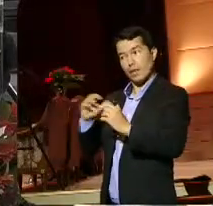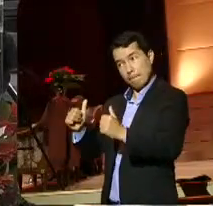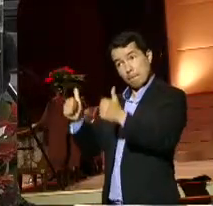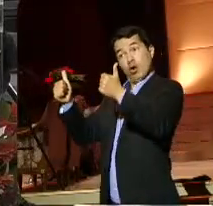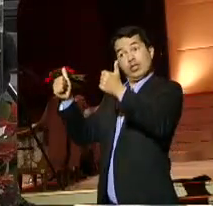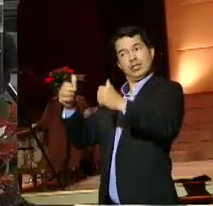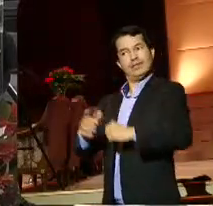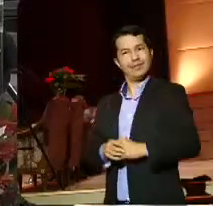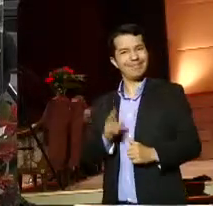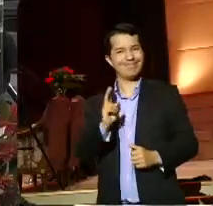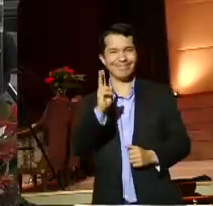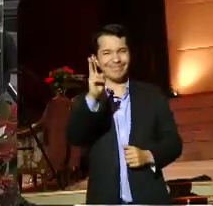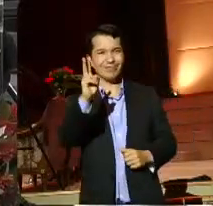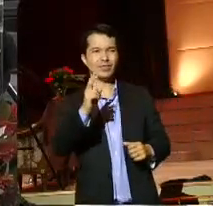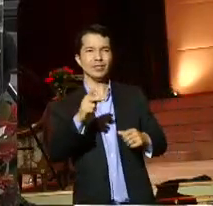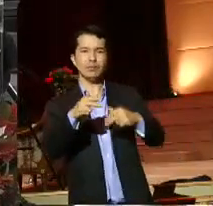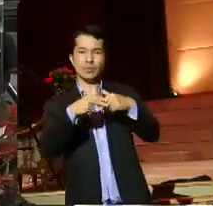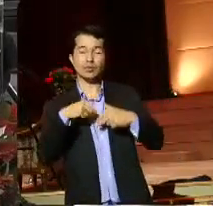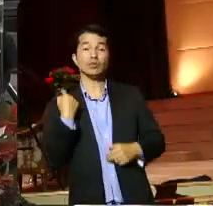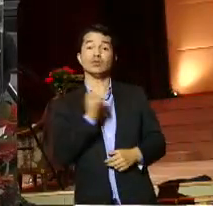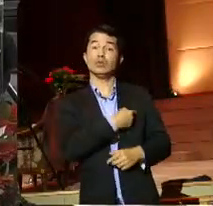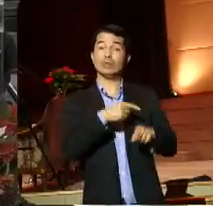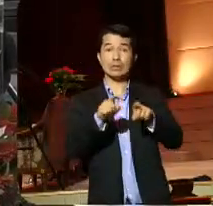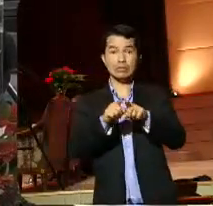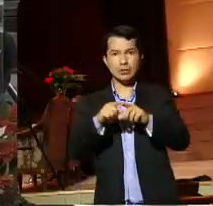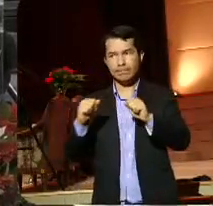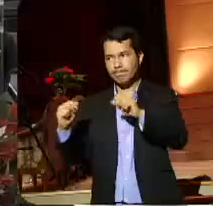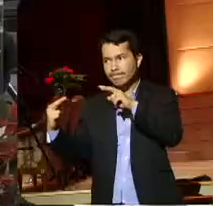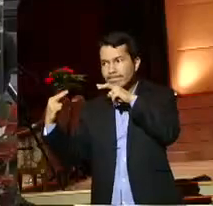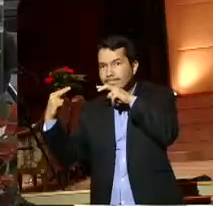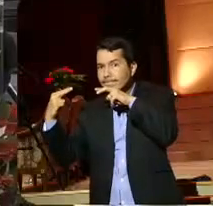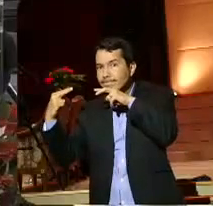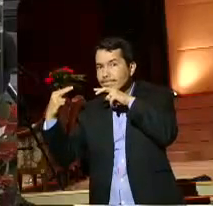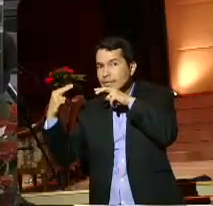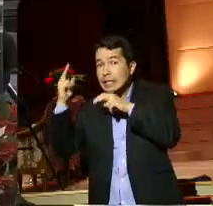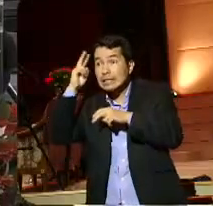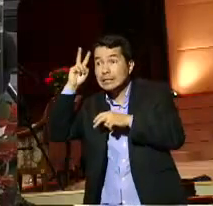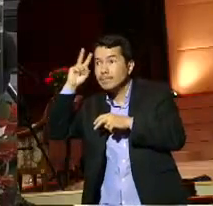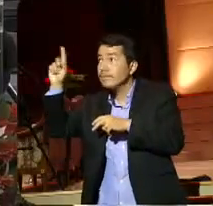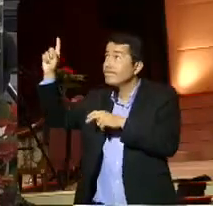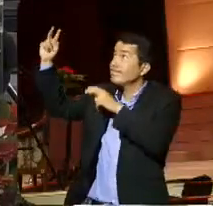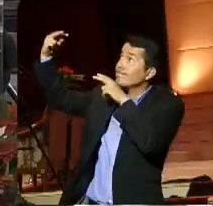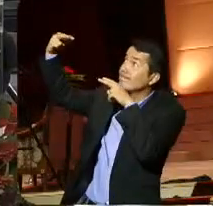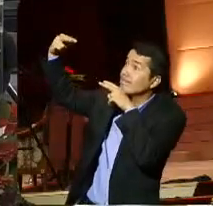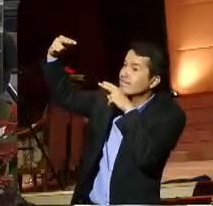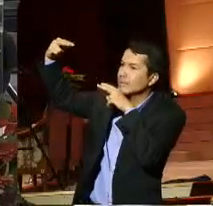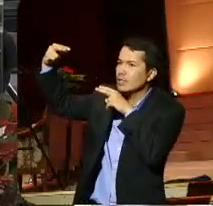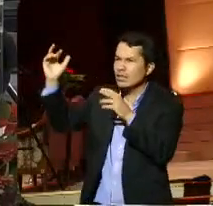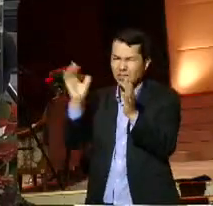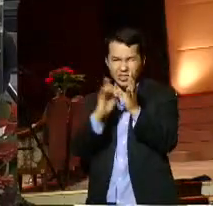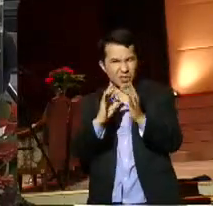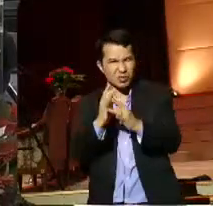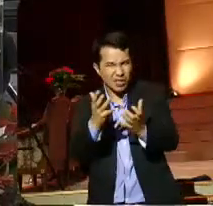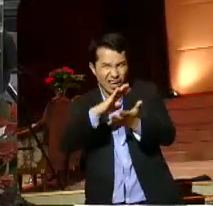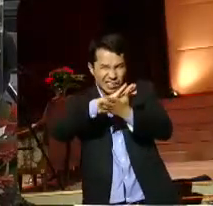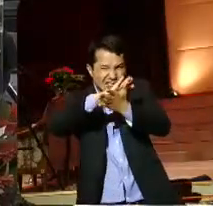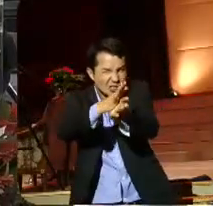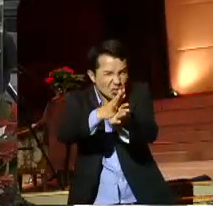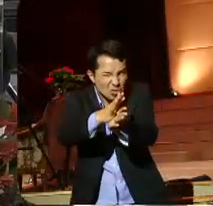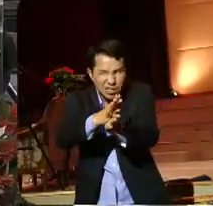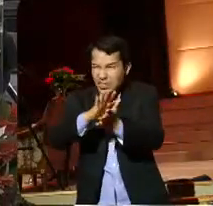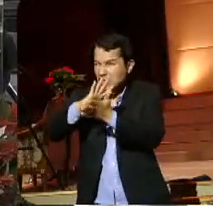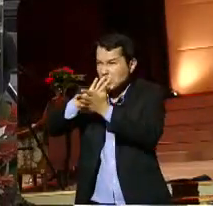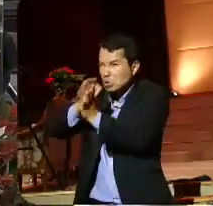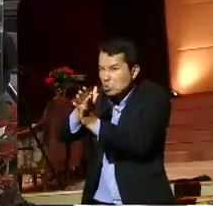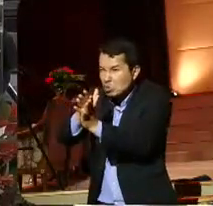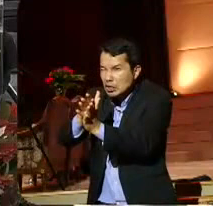O olhar de Jesus se encontra com o nosso olhar. Não é porque ele queira nos destruir ou nos fustigar,